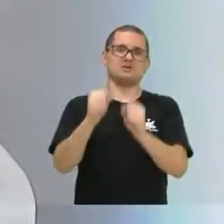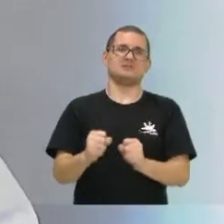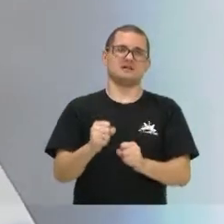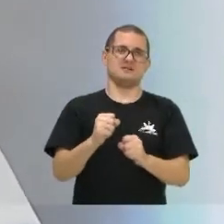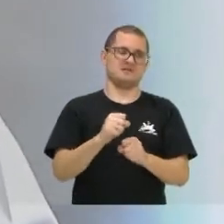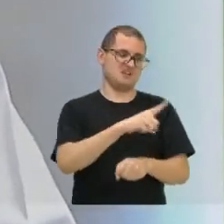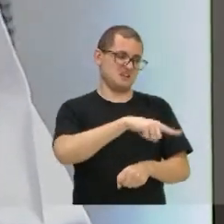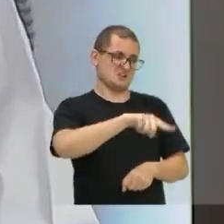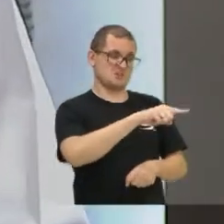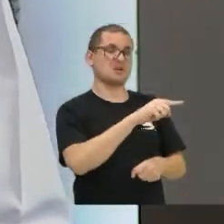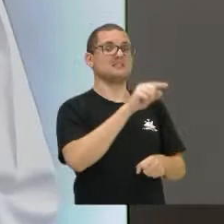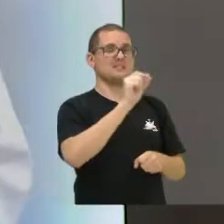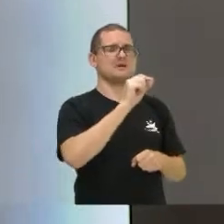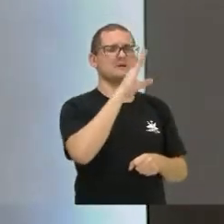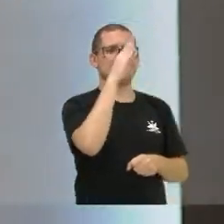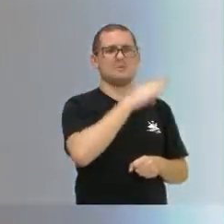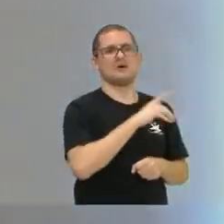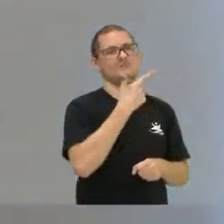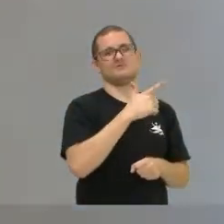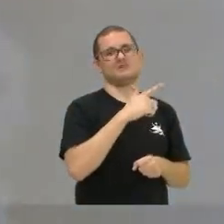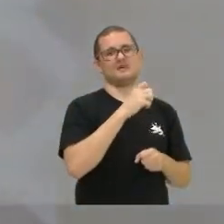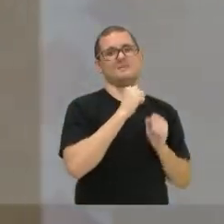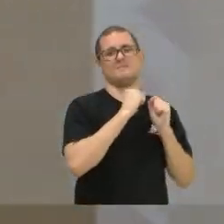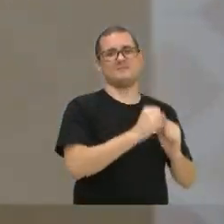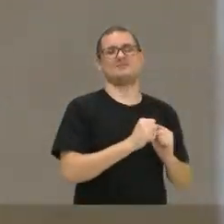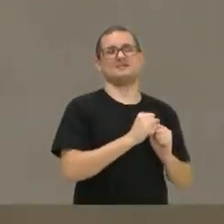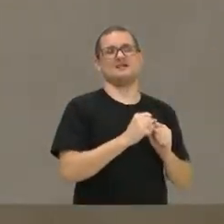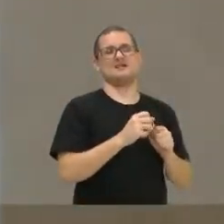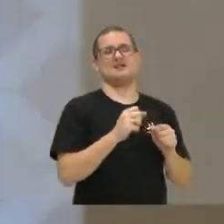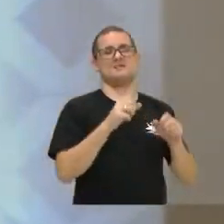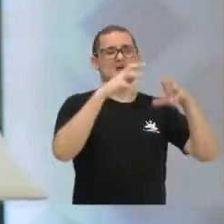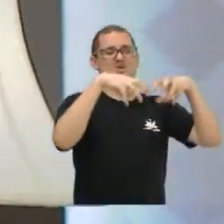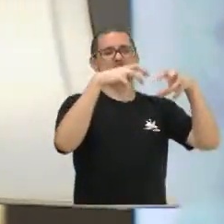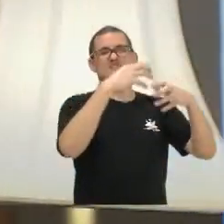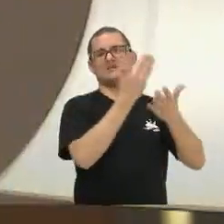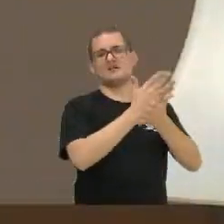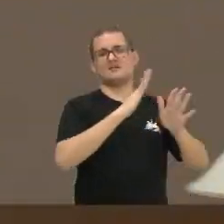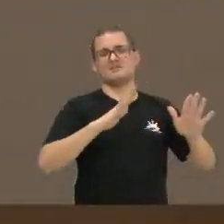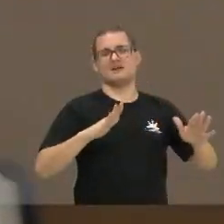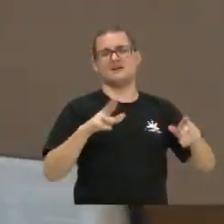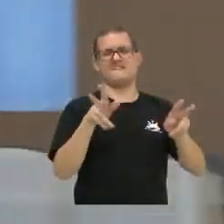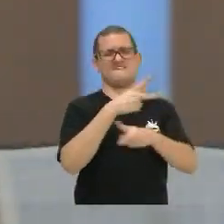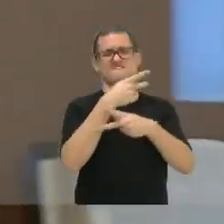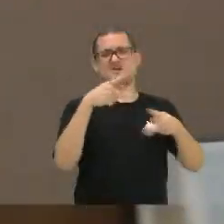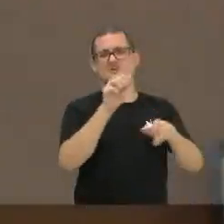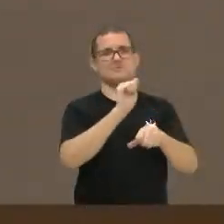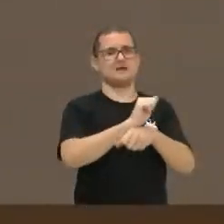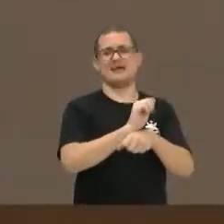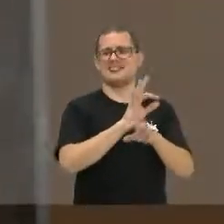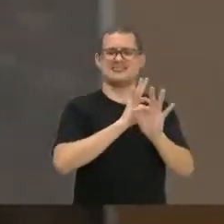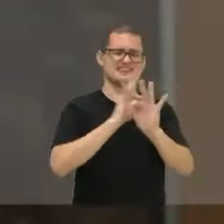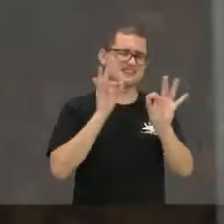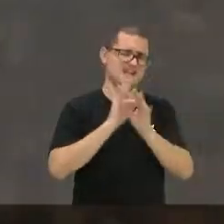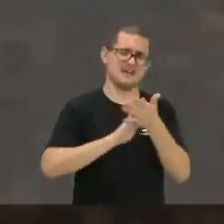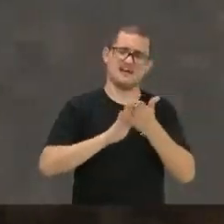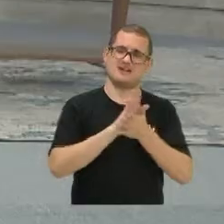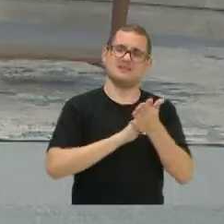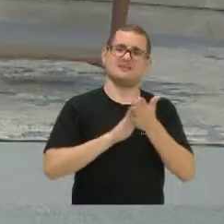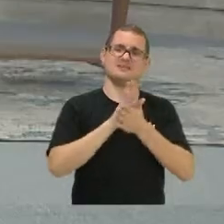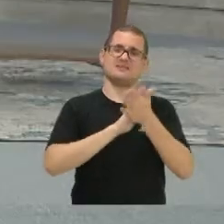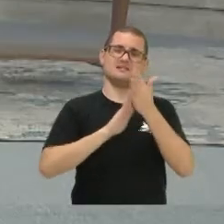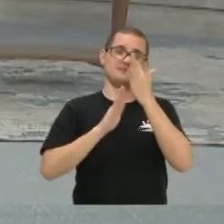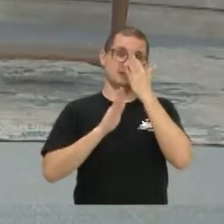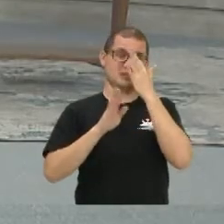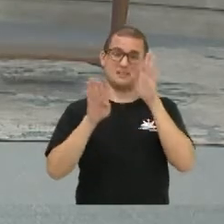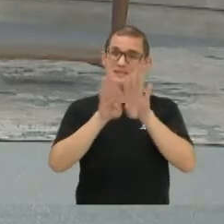para acessar a chuva tanto as tanto frágil é que nem é capaz de silenciar